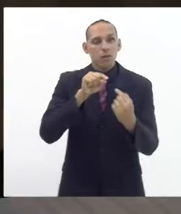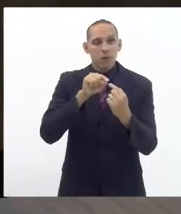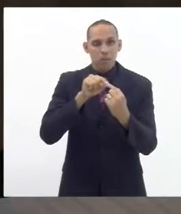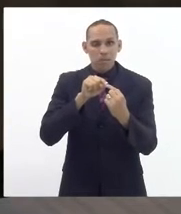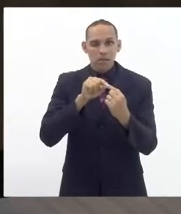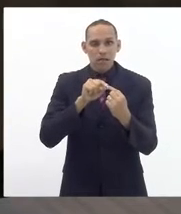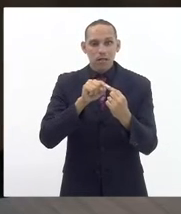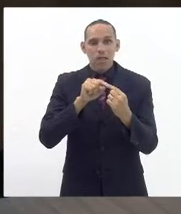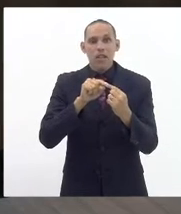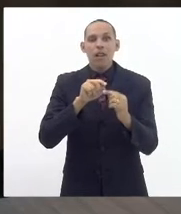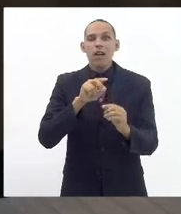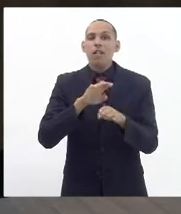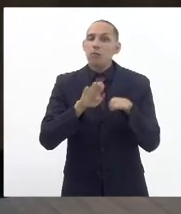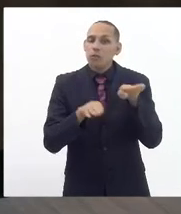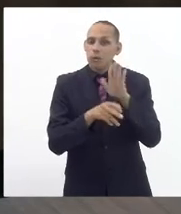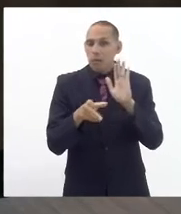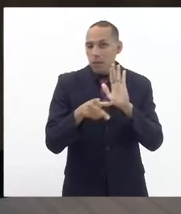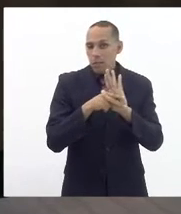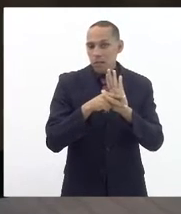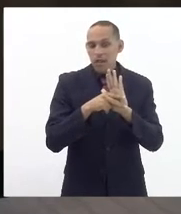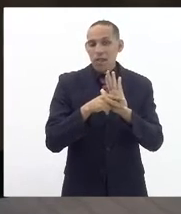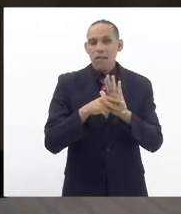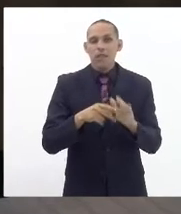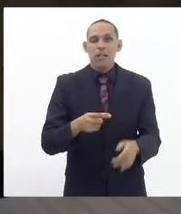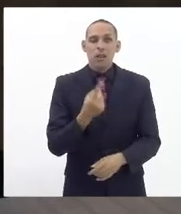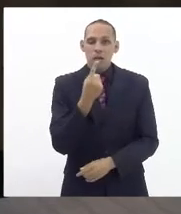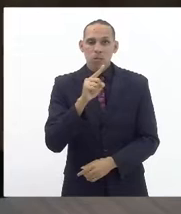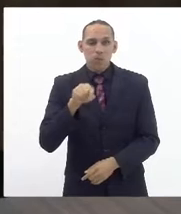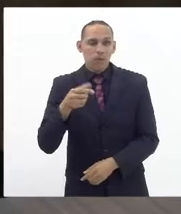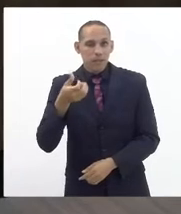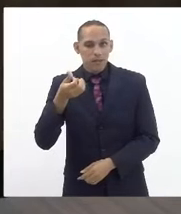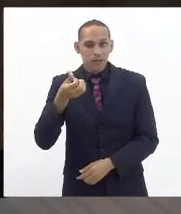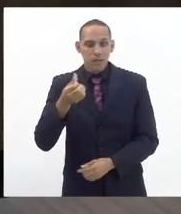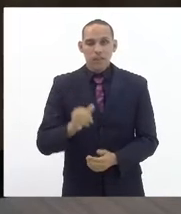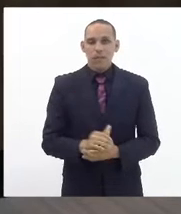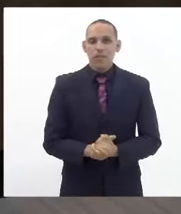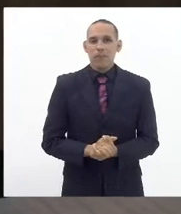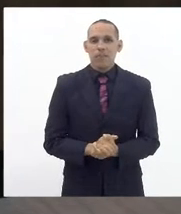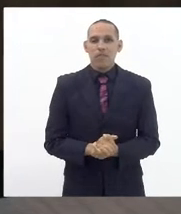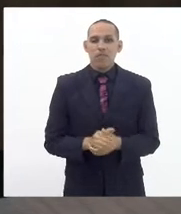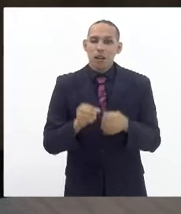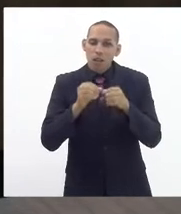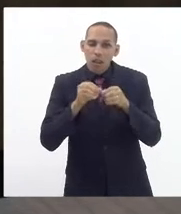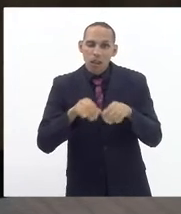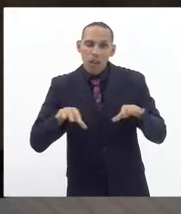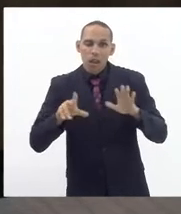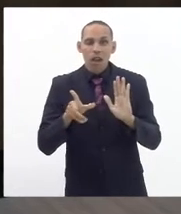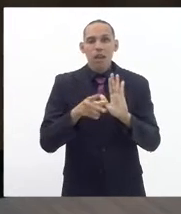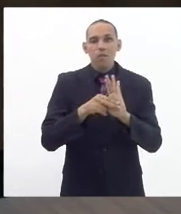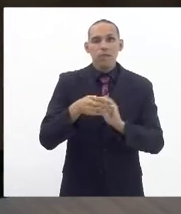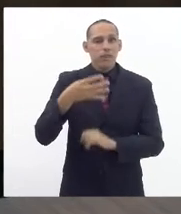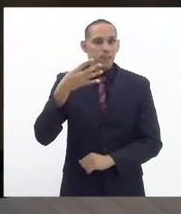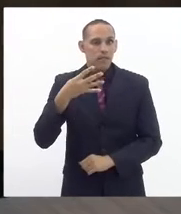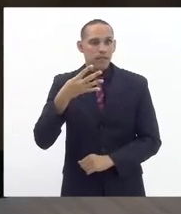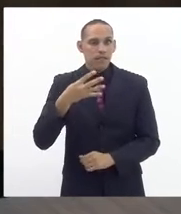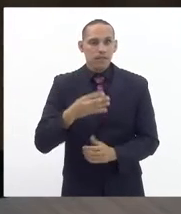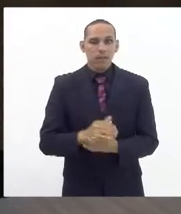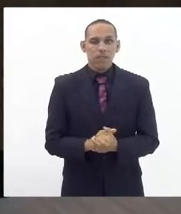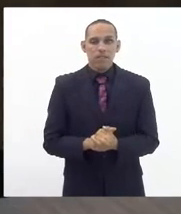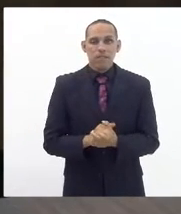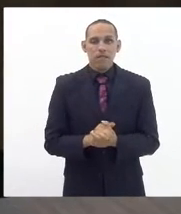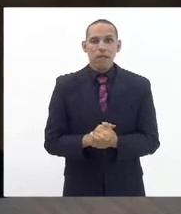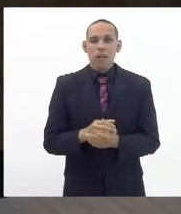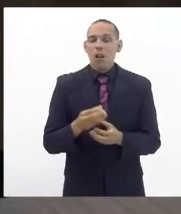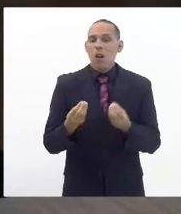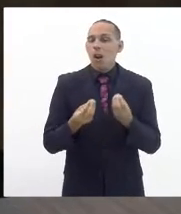com subemenda às emendas 1 e 6, prejudicada a emenda 4 pela